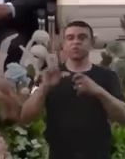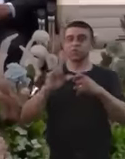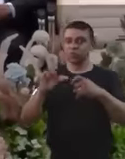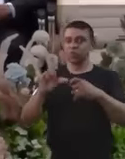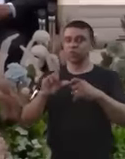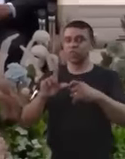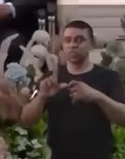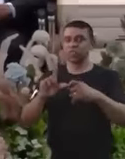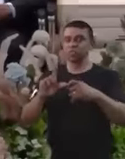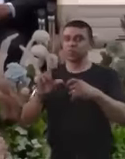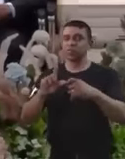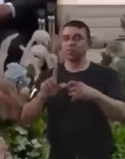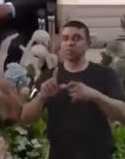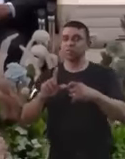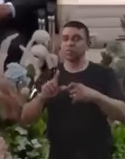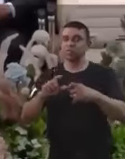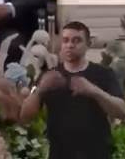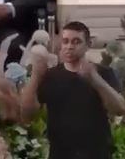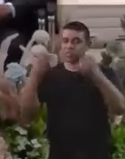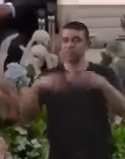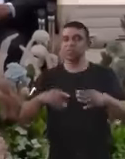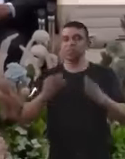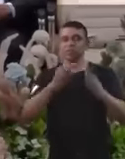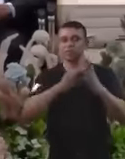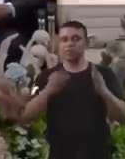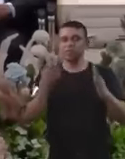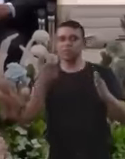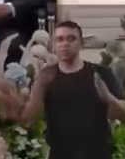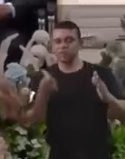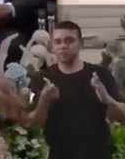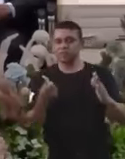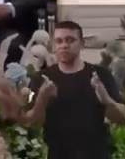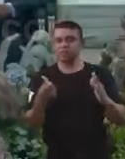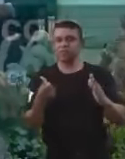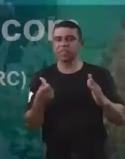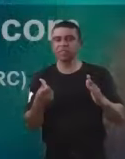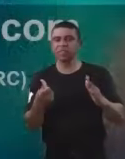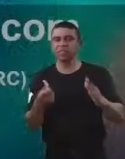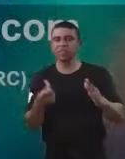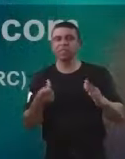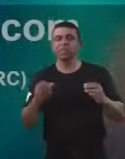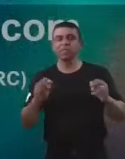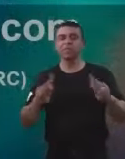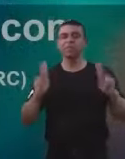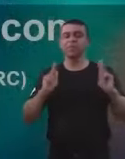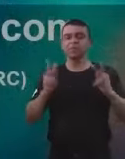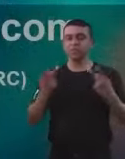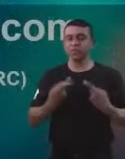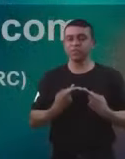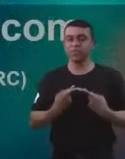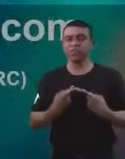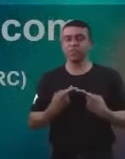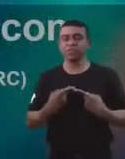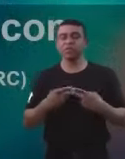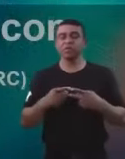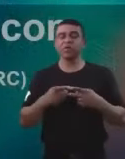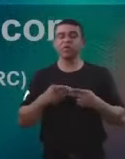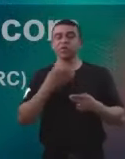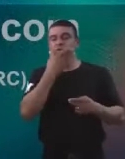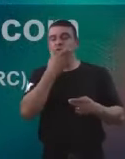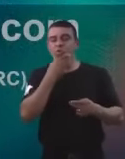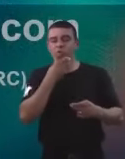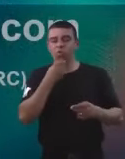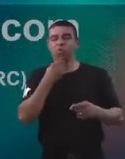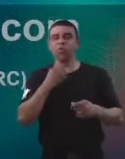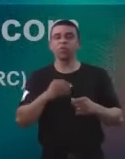amém. A herança de um homem rico tinha produzido com abundância. Não foi ele que produziu, foi o campo, era o campo que era bom. Isso,